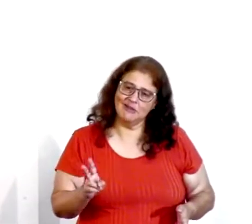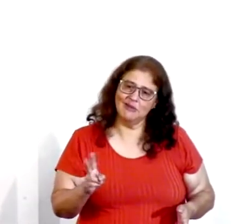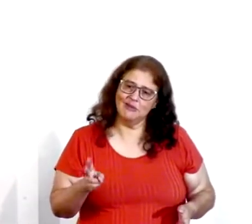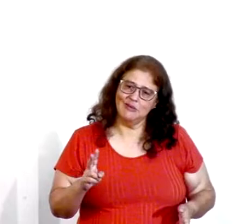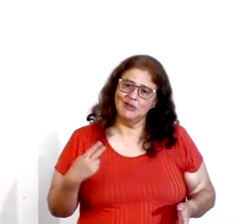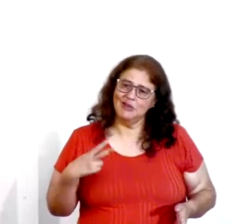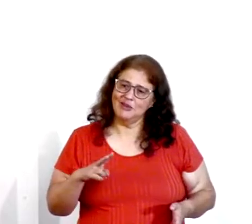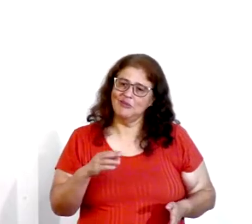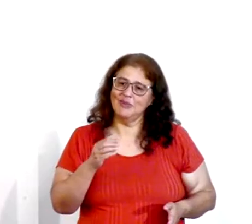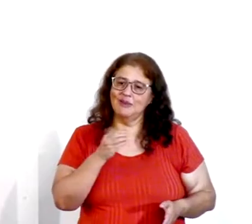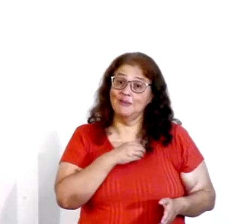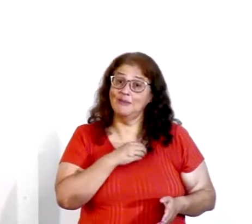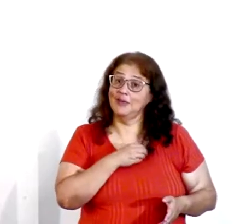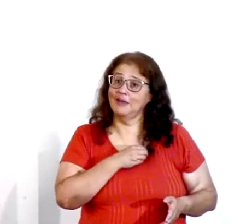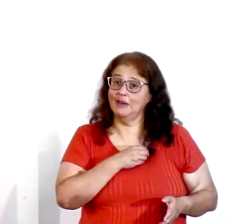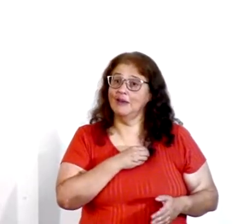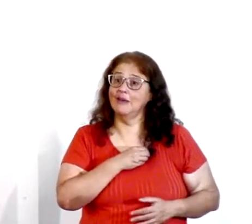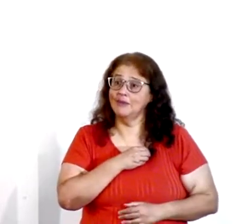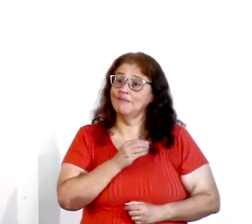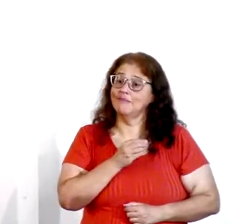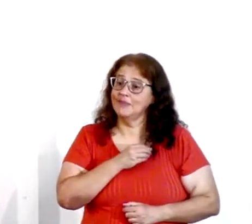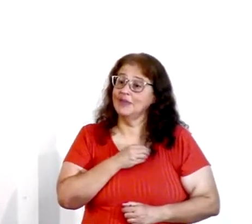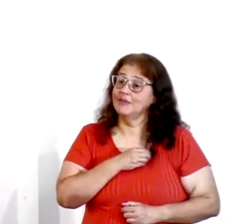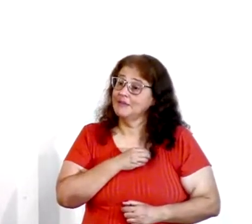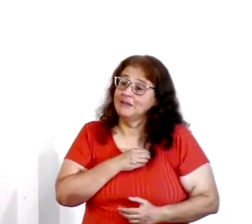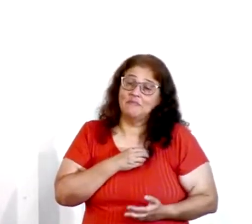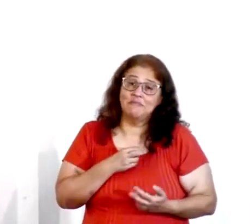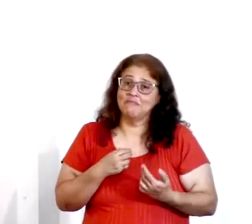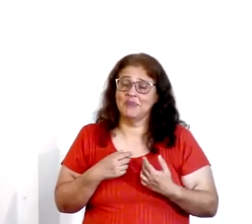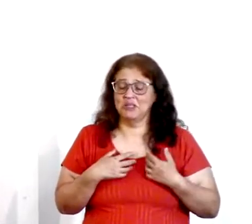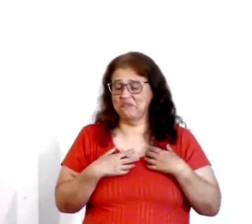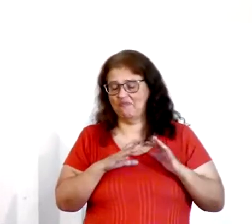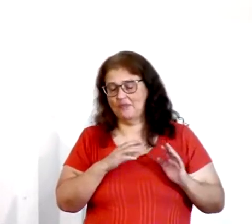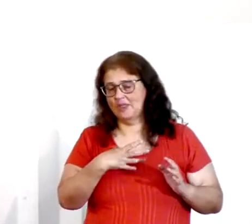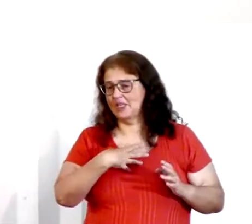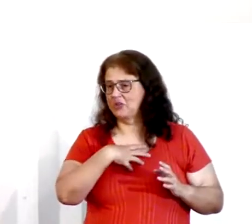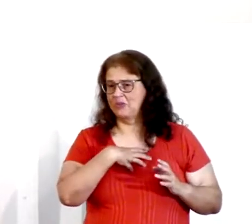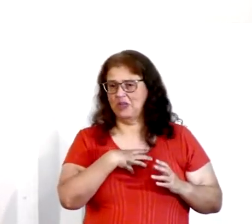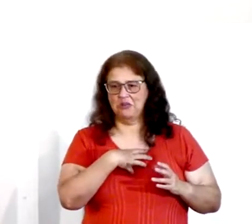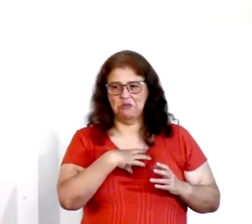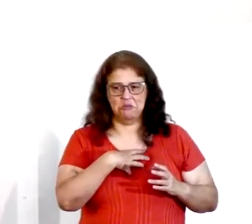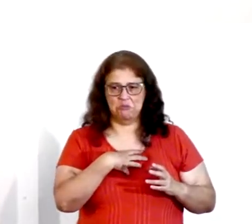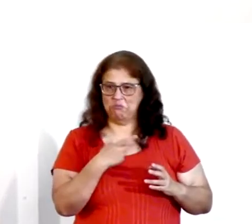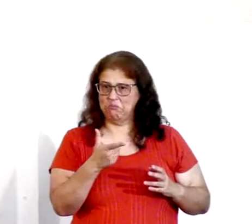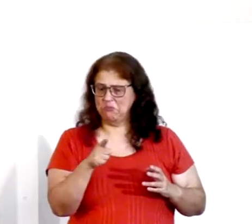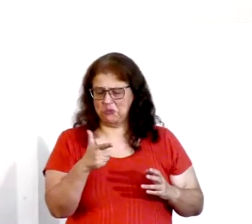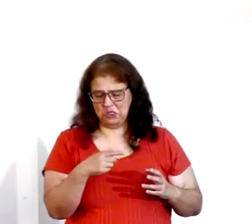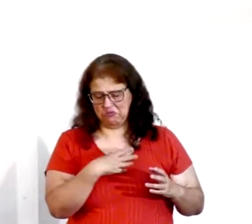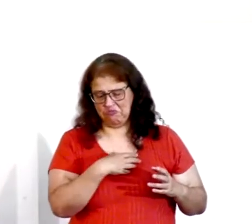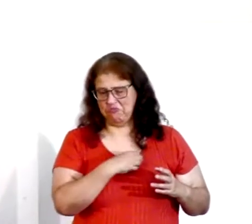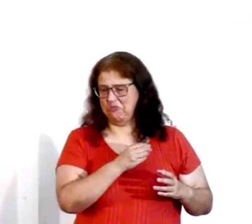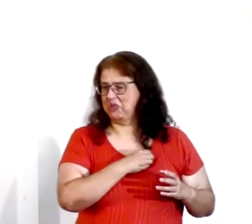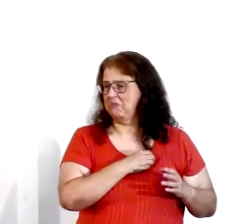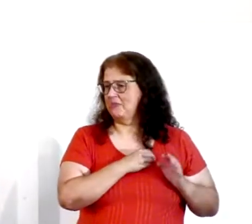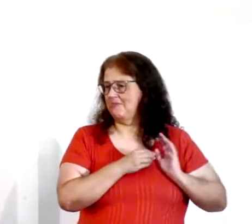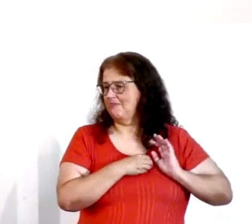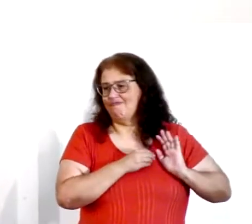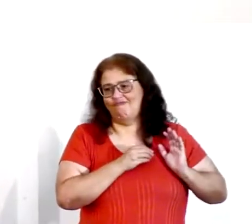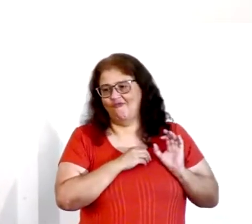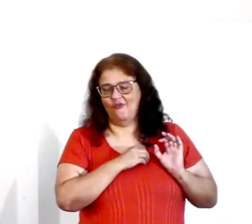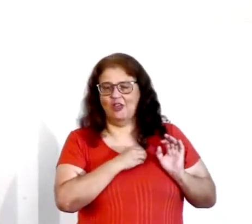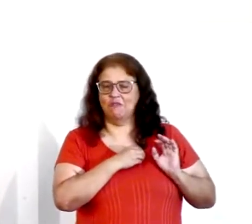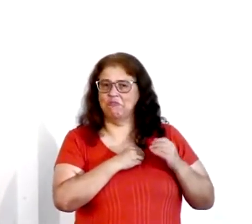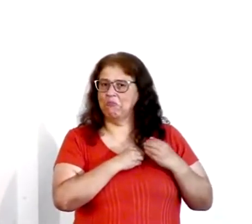alguns pecados. Calvino, nas Institutas da Religião Cristã, diz que a nossa natureza, ela